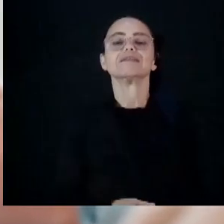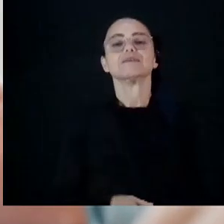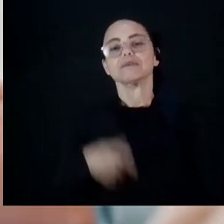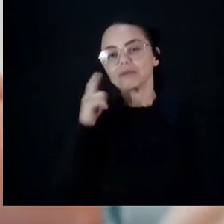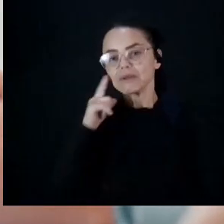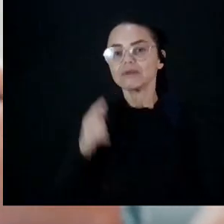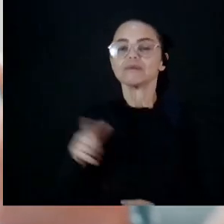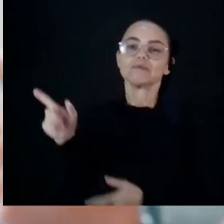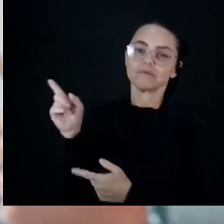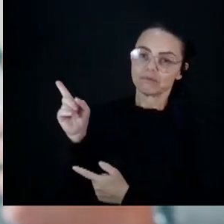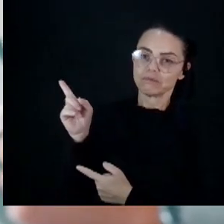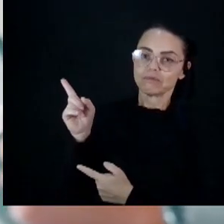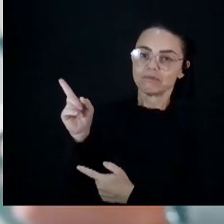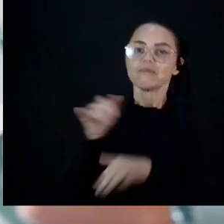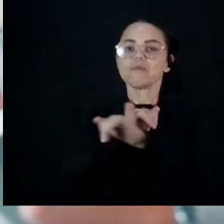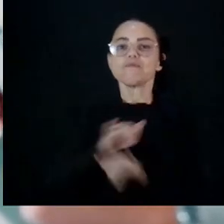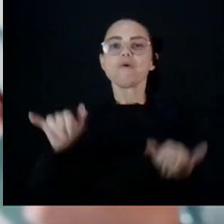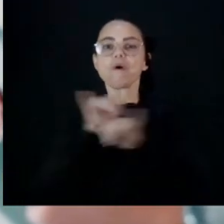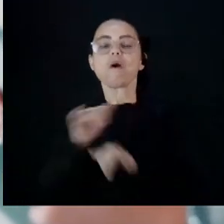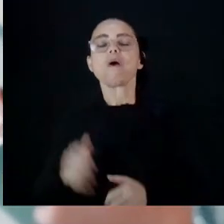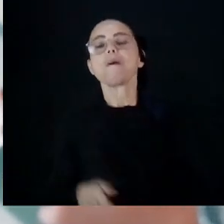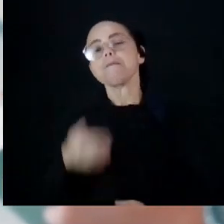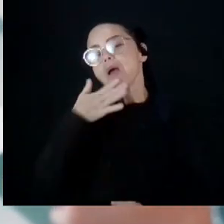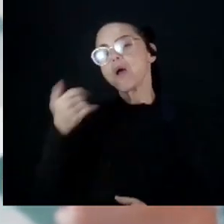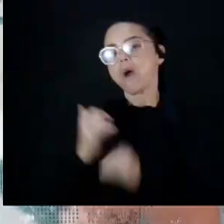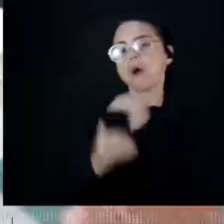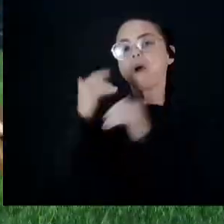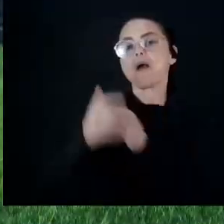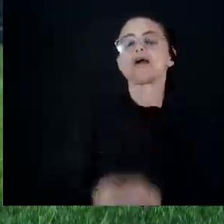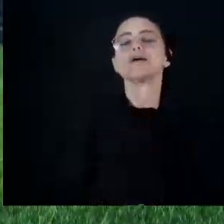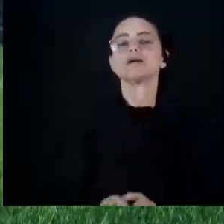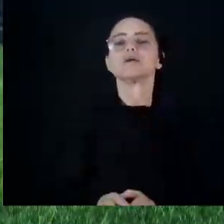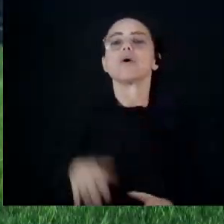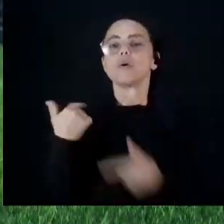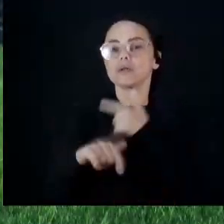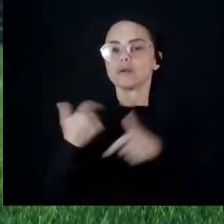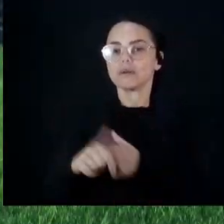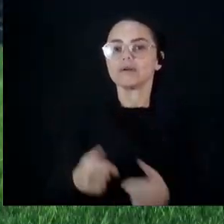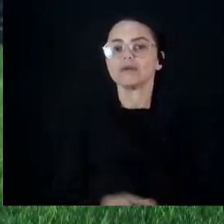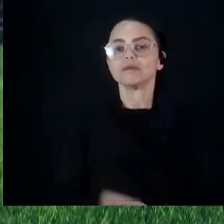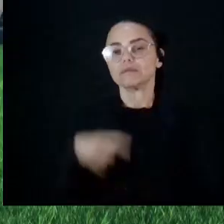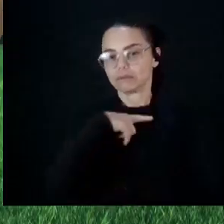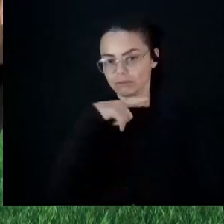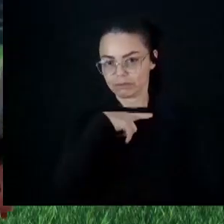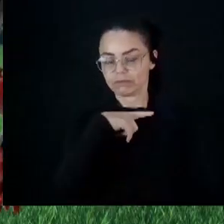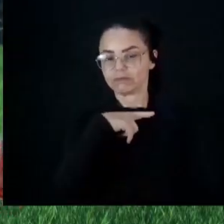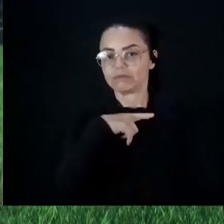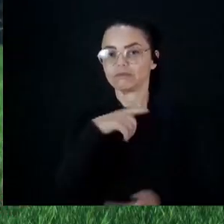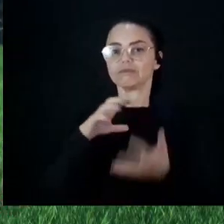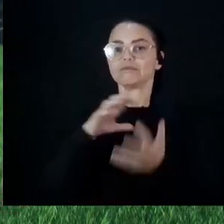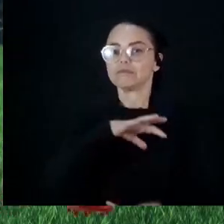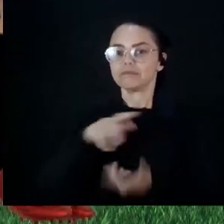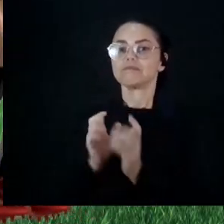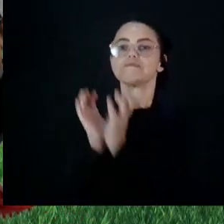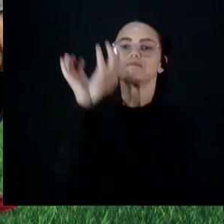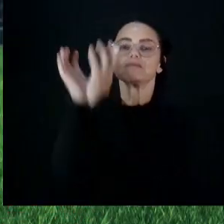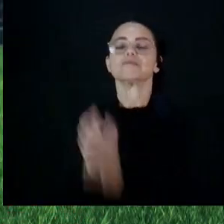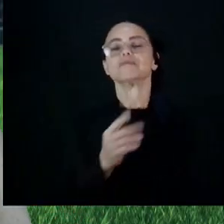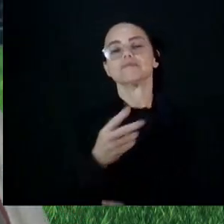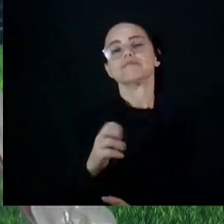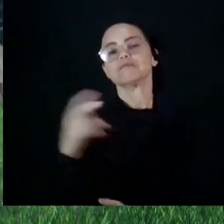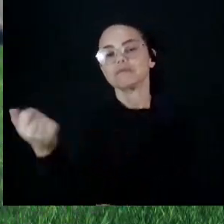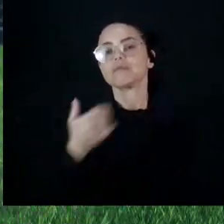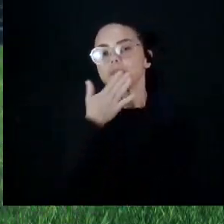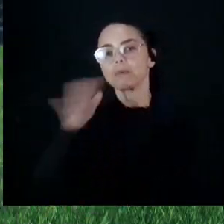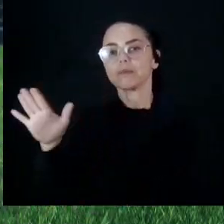operacionais, automatizar processos e aumentar a produtividade. E tem mais. A Copa do Mundo de 2026 promete ser um